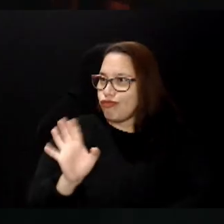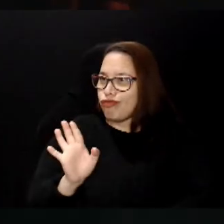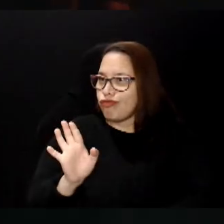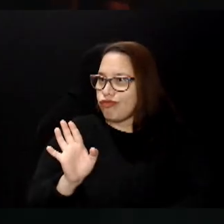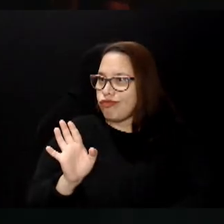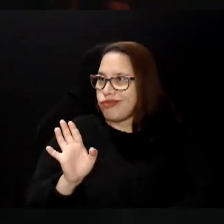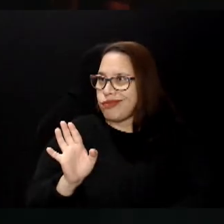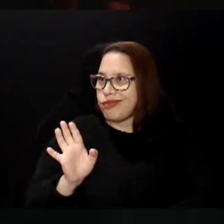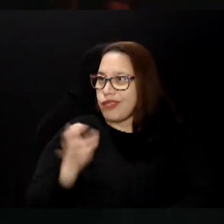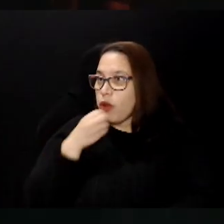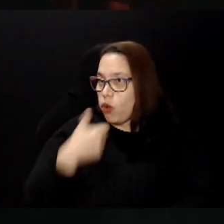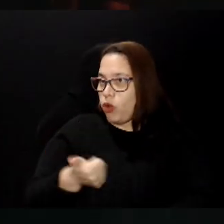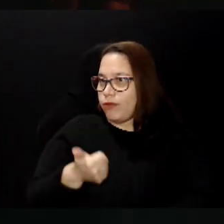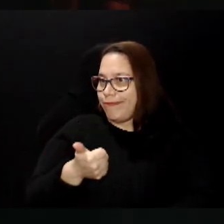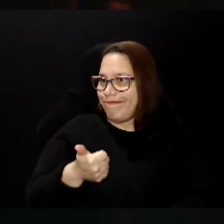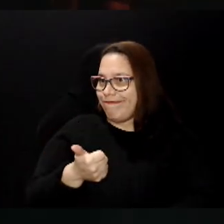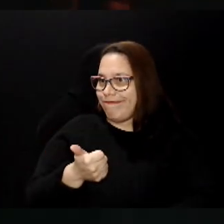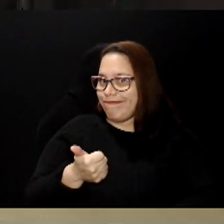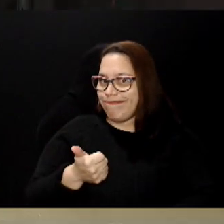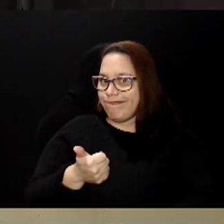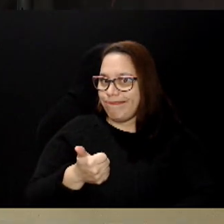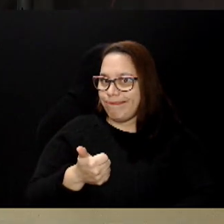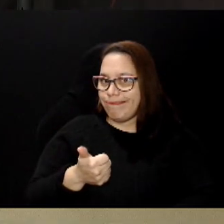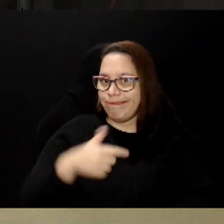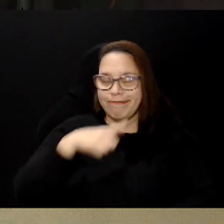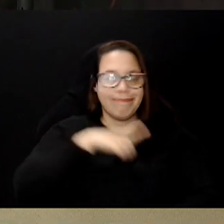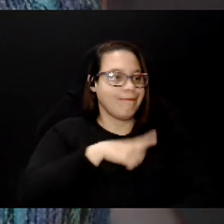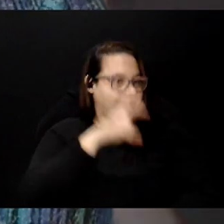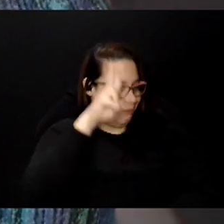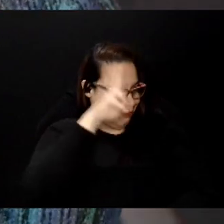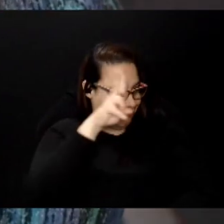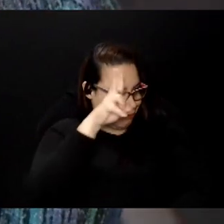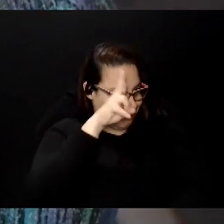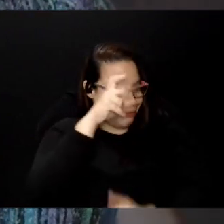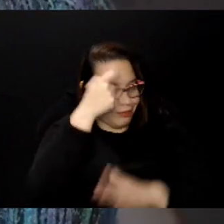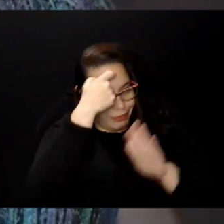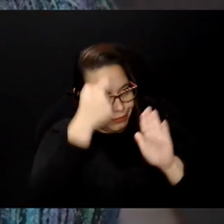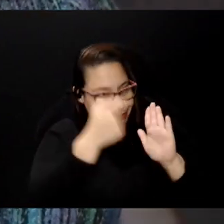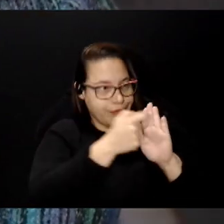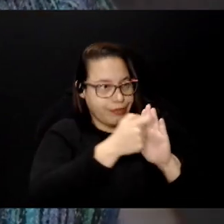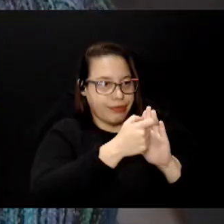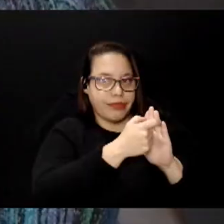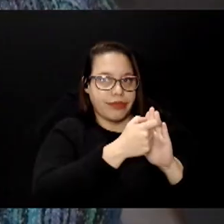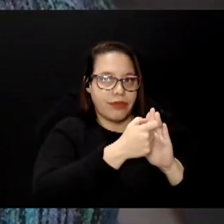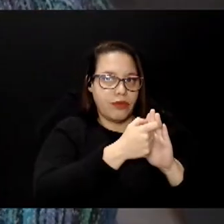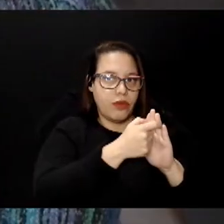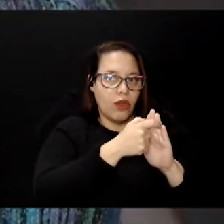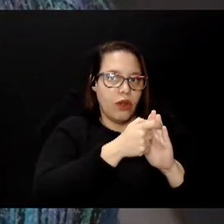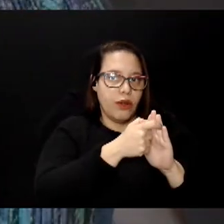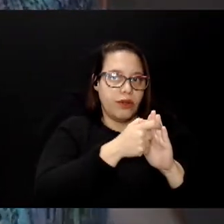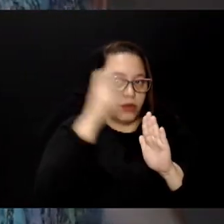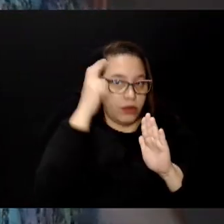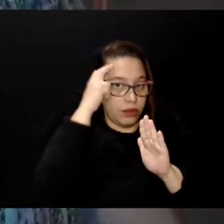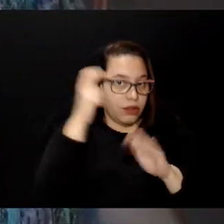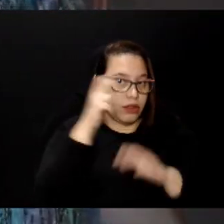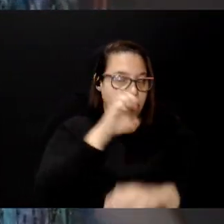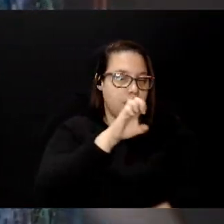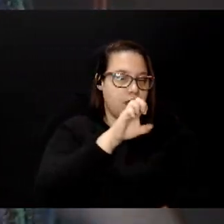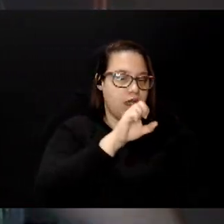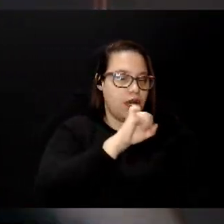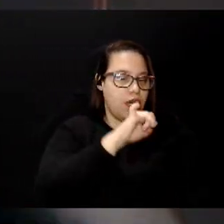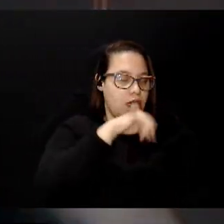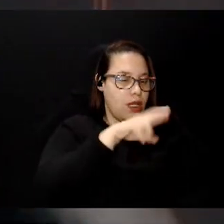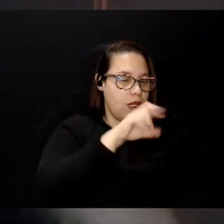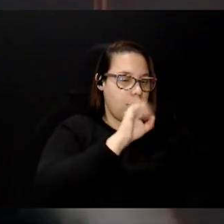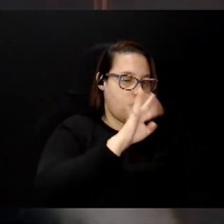Tem essa história de que a inteligência artificial tem um QI maior do que o do Einstein, né? Então, assim,